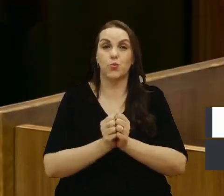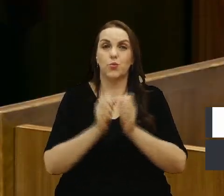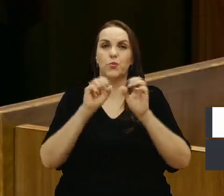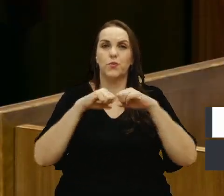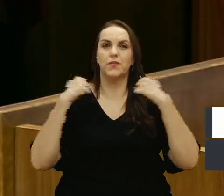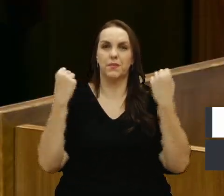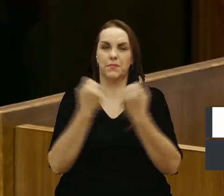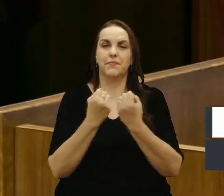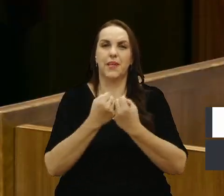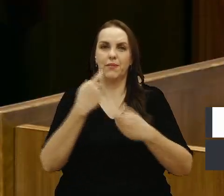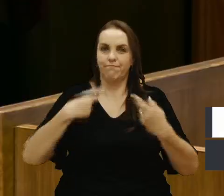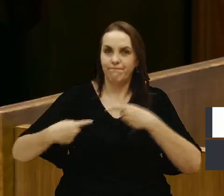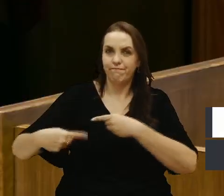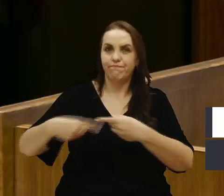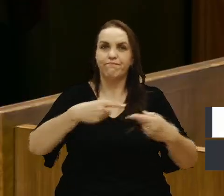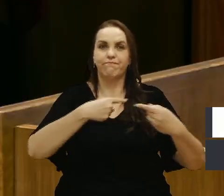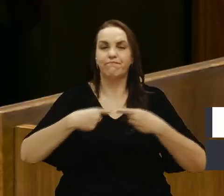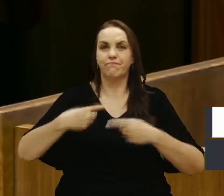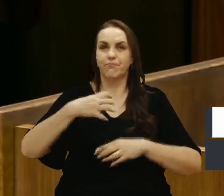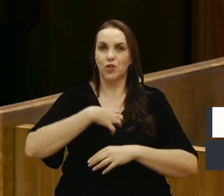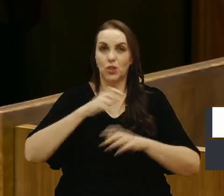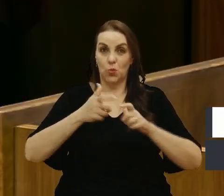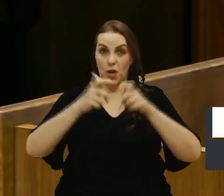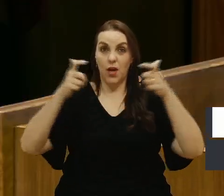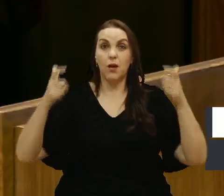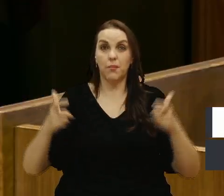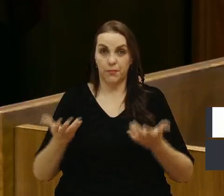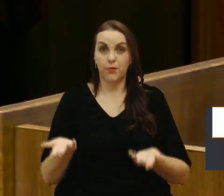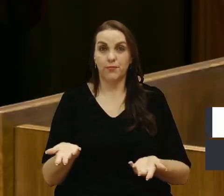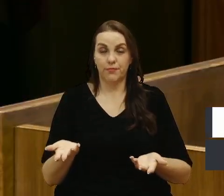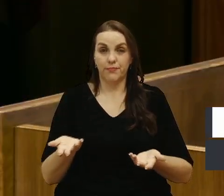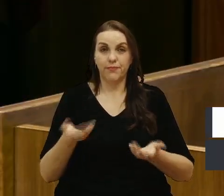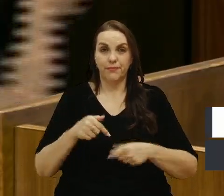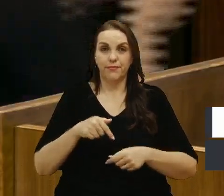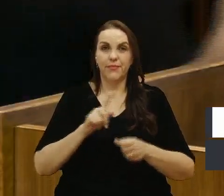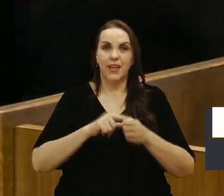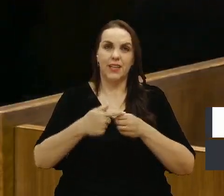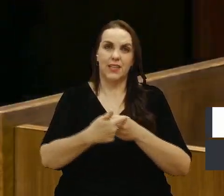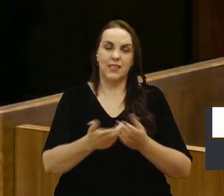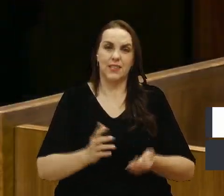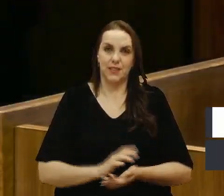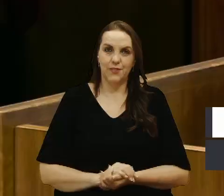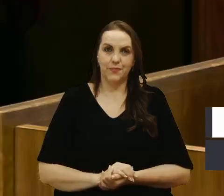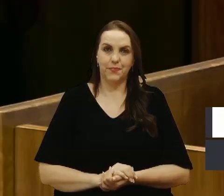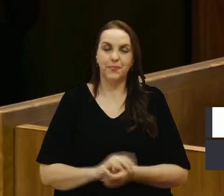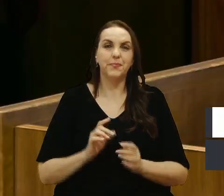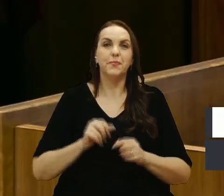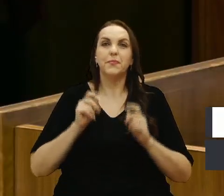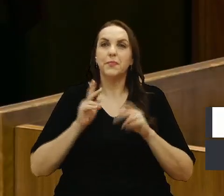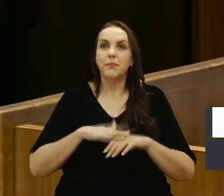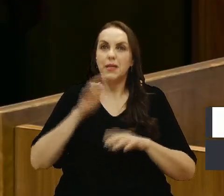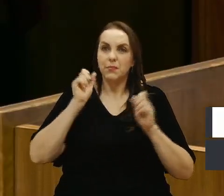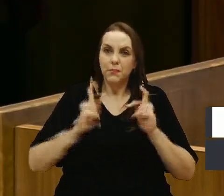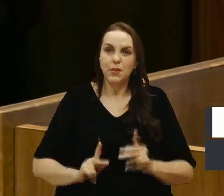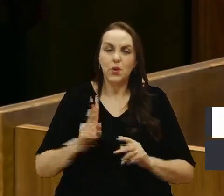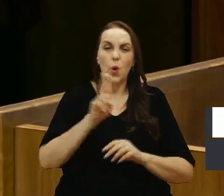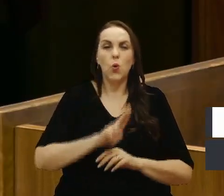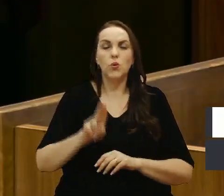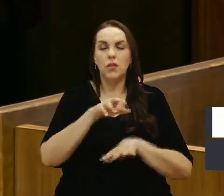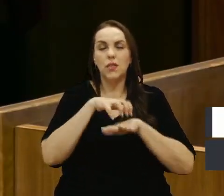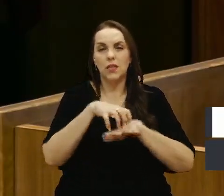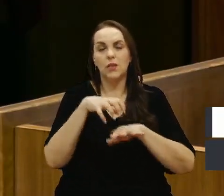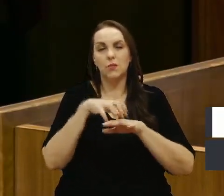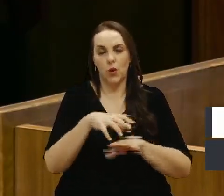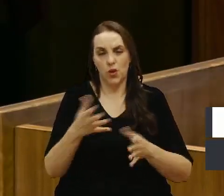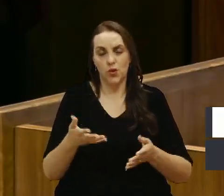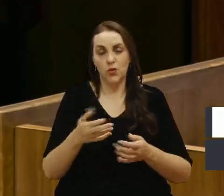para debater de forma ampla, né, aqui no município. Mais pessoas utilizando o transporte coletivo